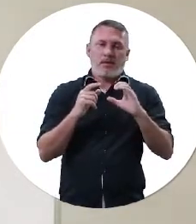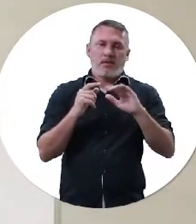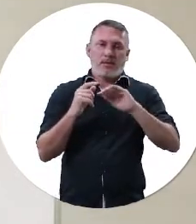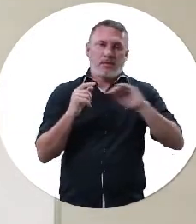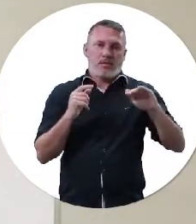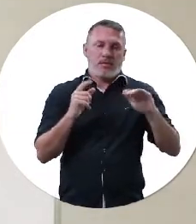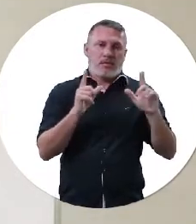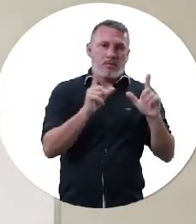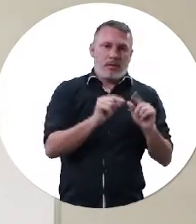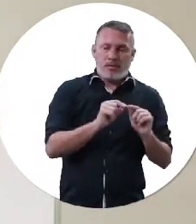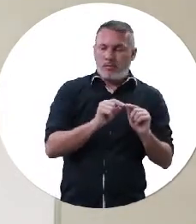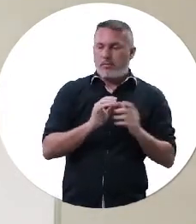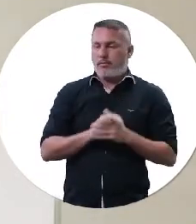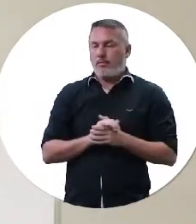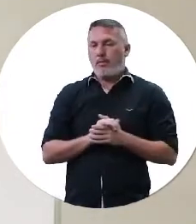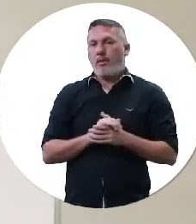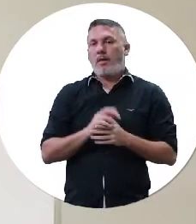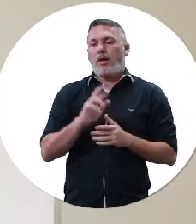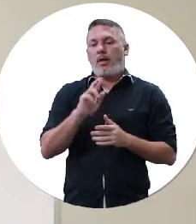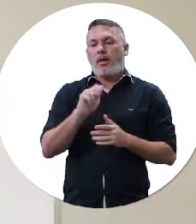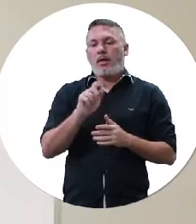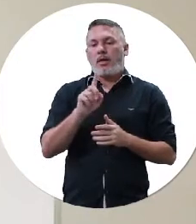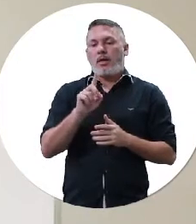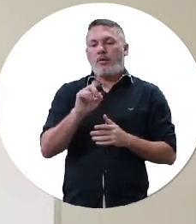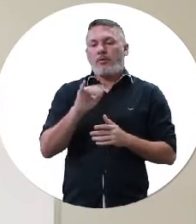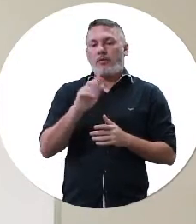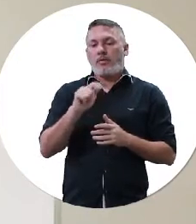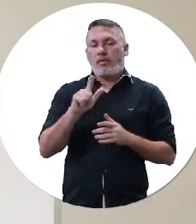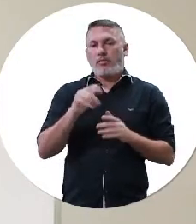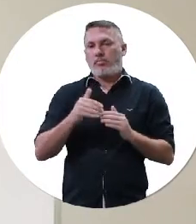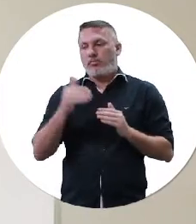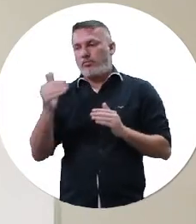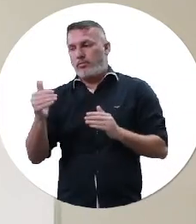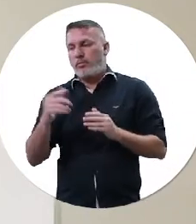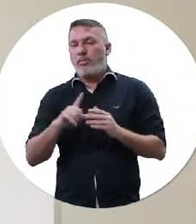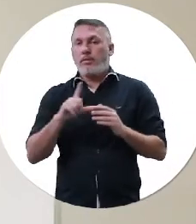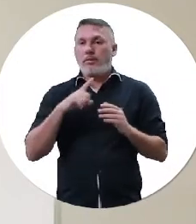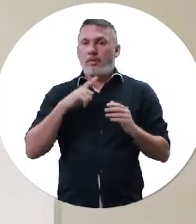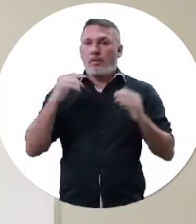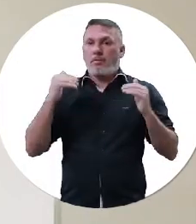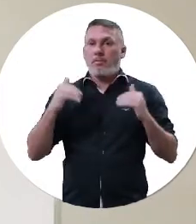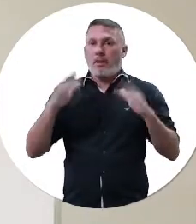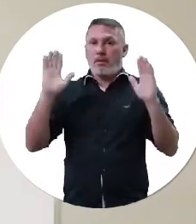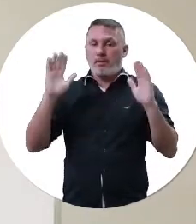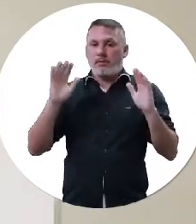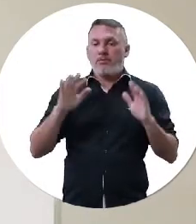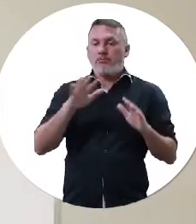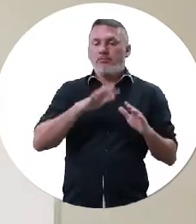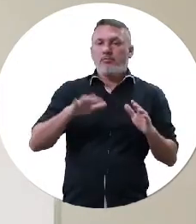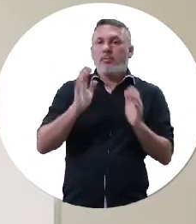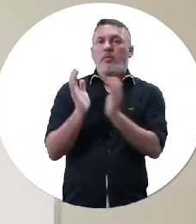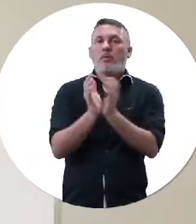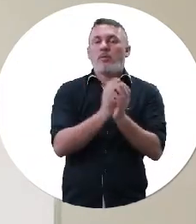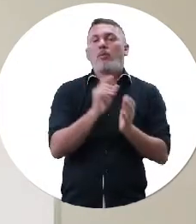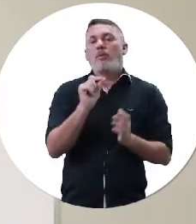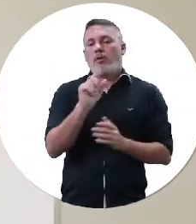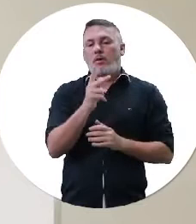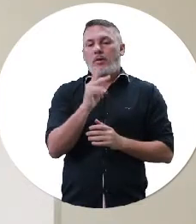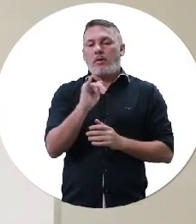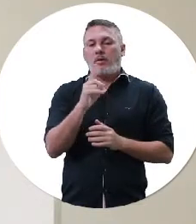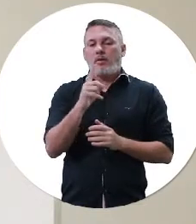pequena diferença. Eu tenho aqui um lado com menos carbonos que eu vou trabalhar como se fosse um